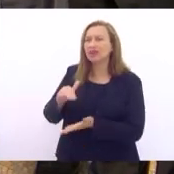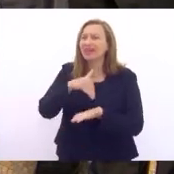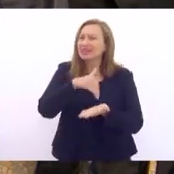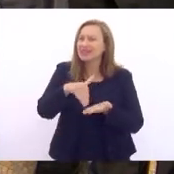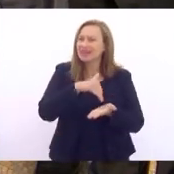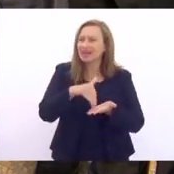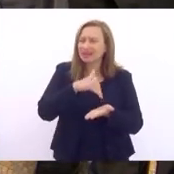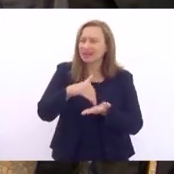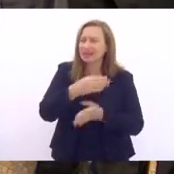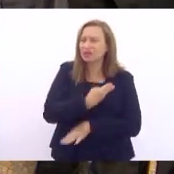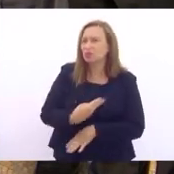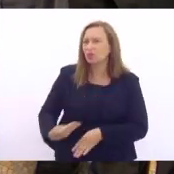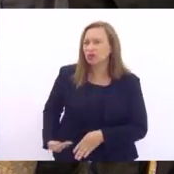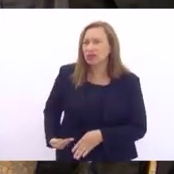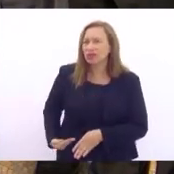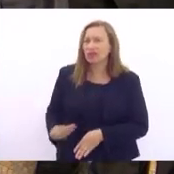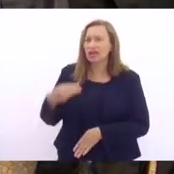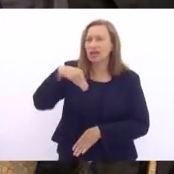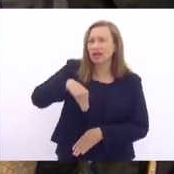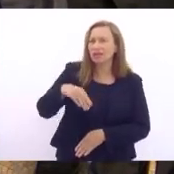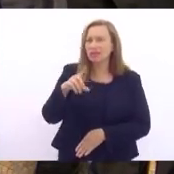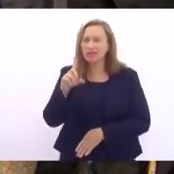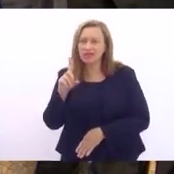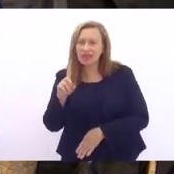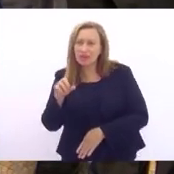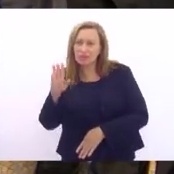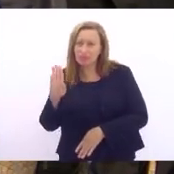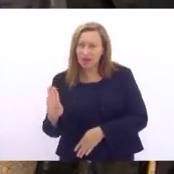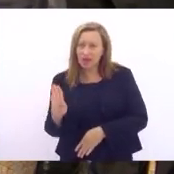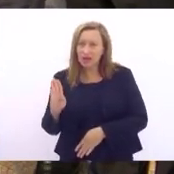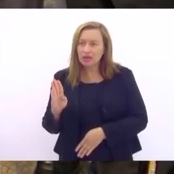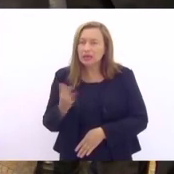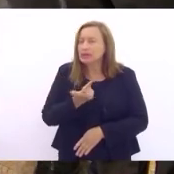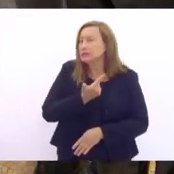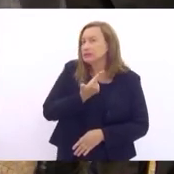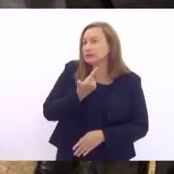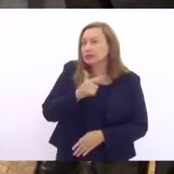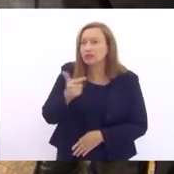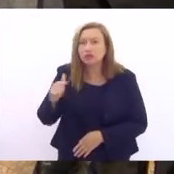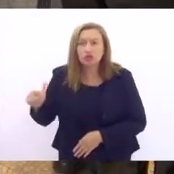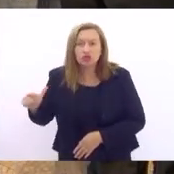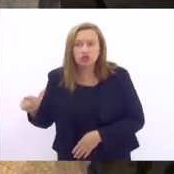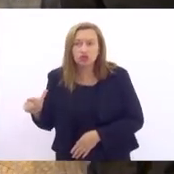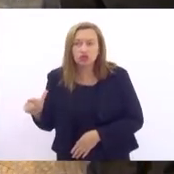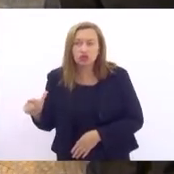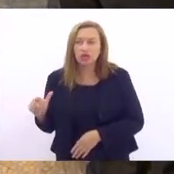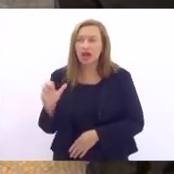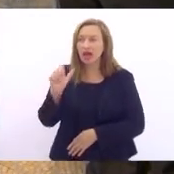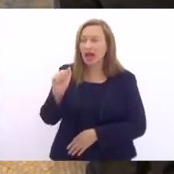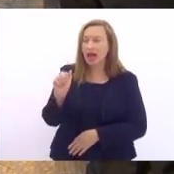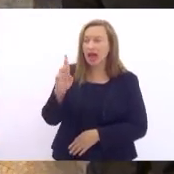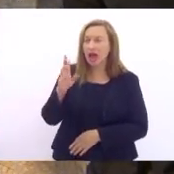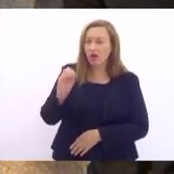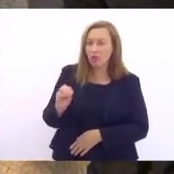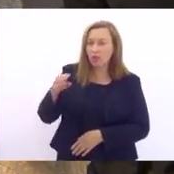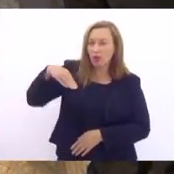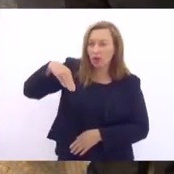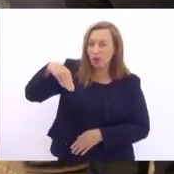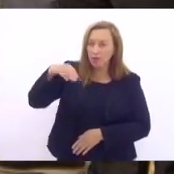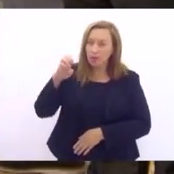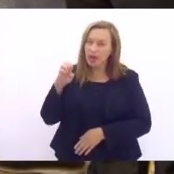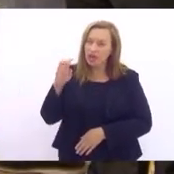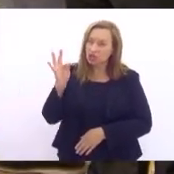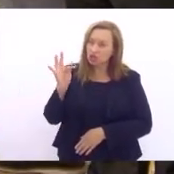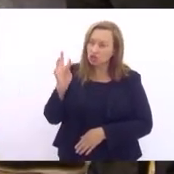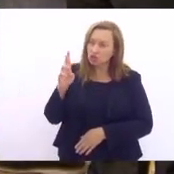MDB. E não existia o arco metropolitano. Era uma área totalmente ermo